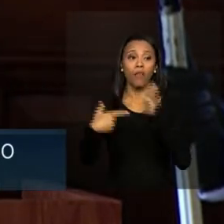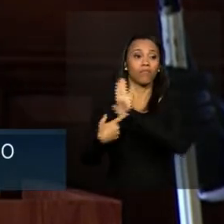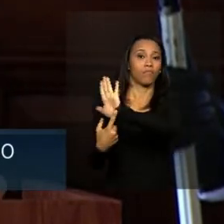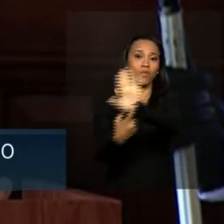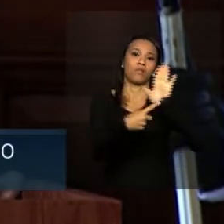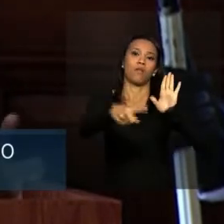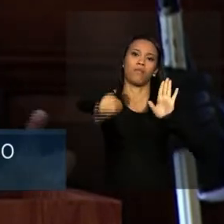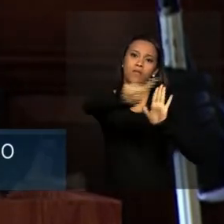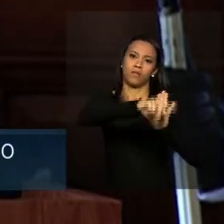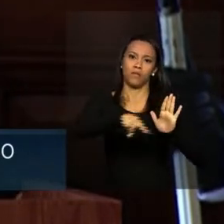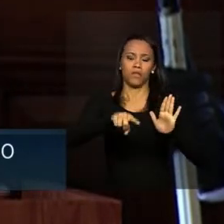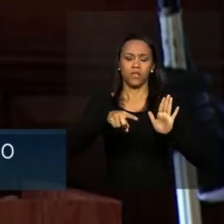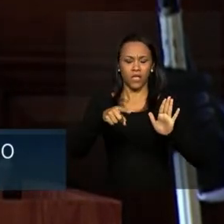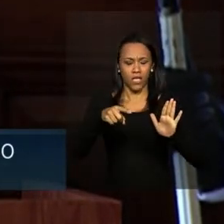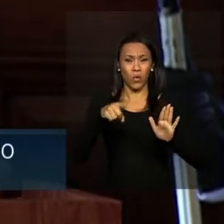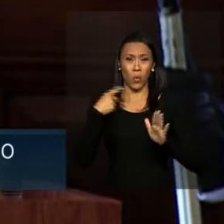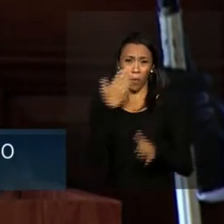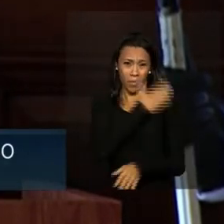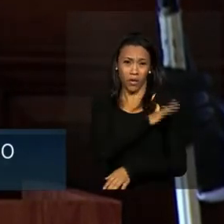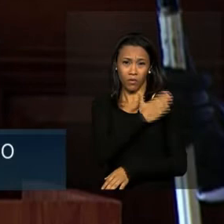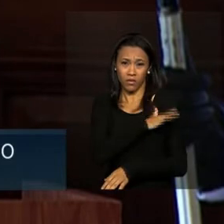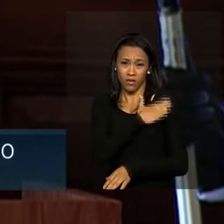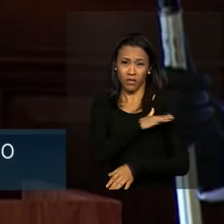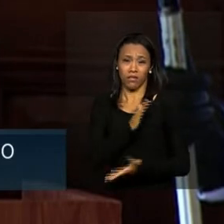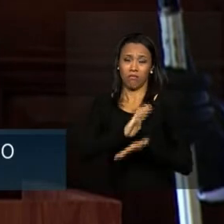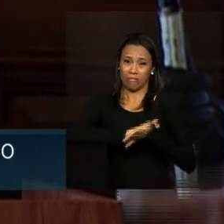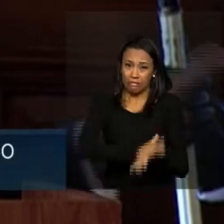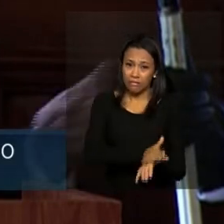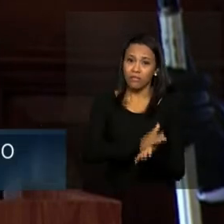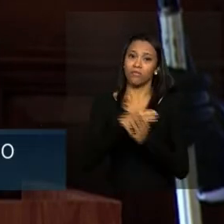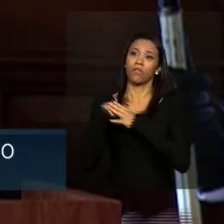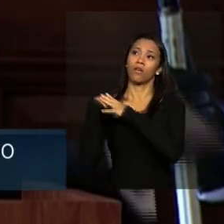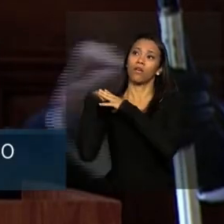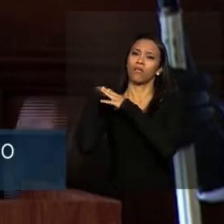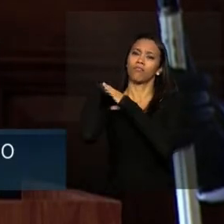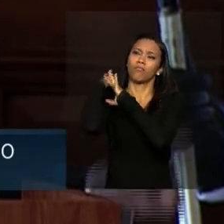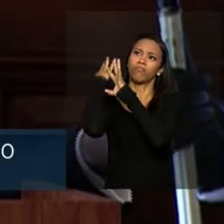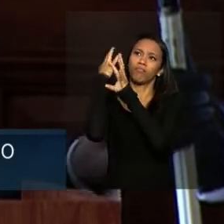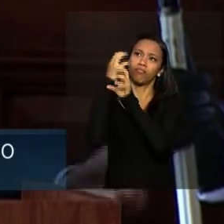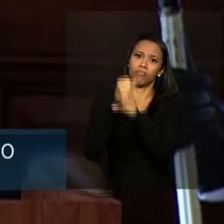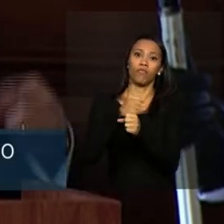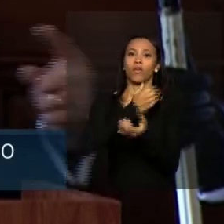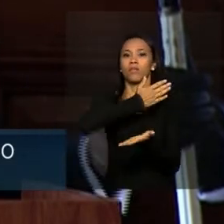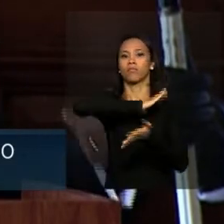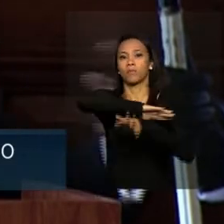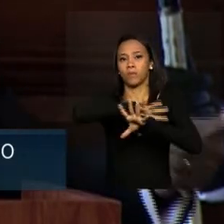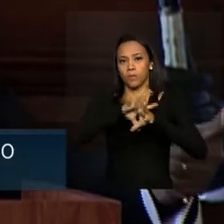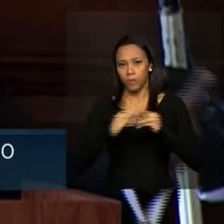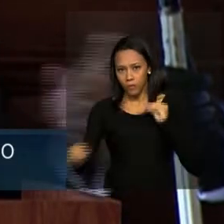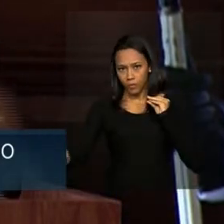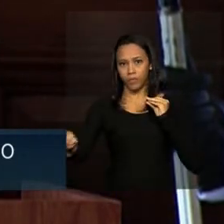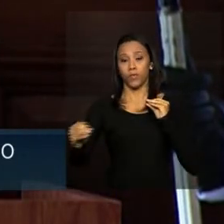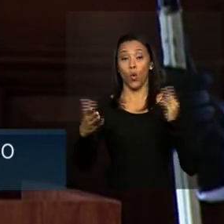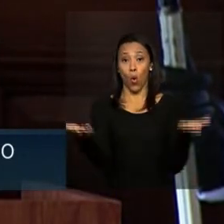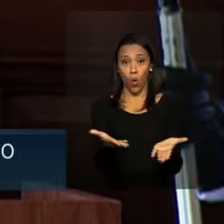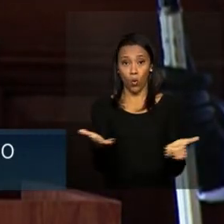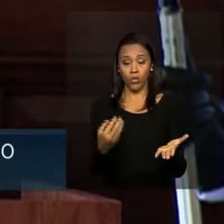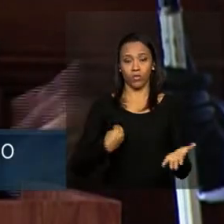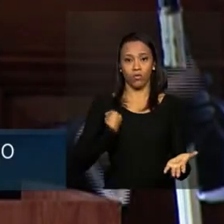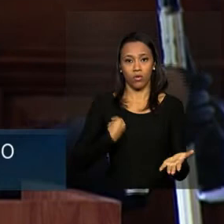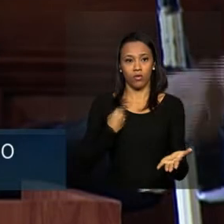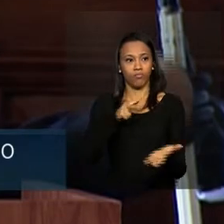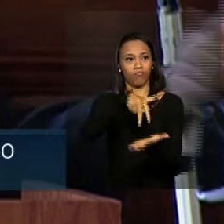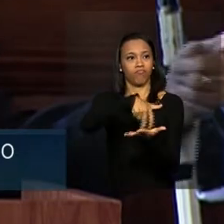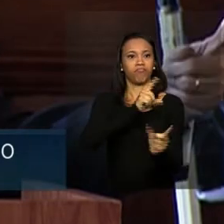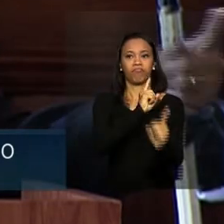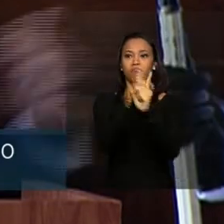o preconceito foi sendo vencido pouco a pouco. Mas hoje, quando eu participo deste encontro, quando eu